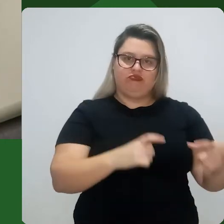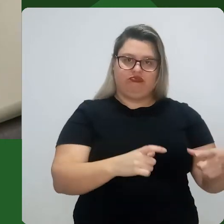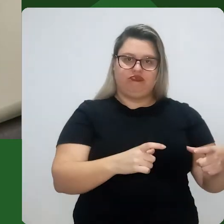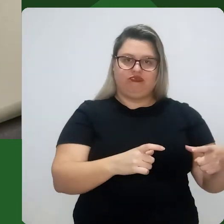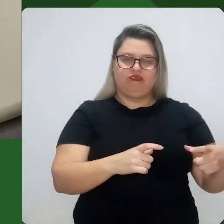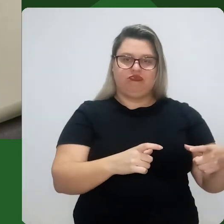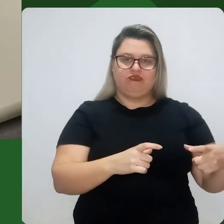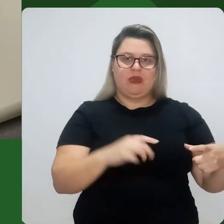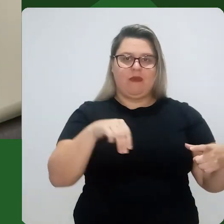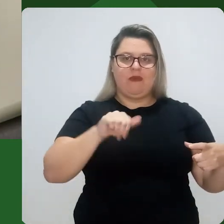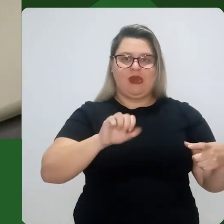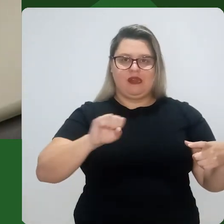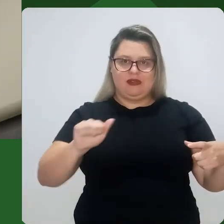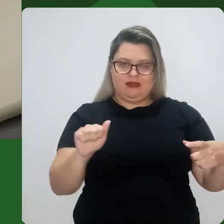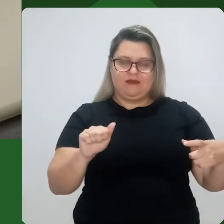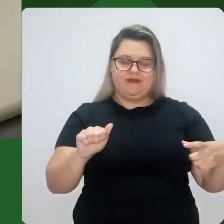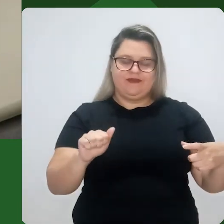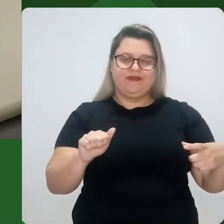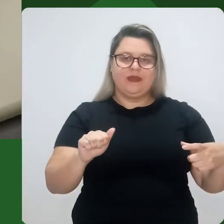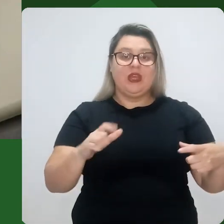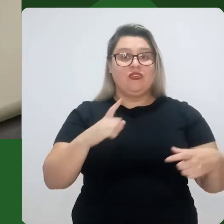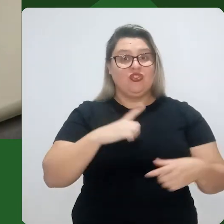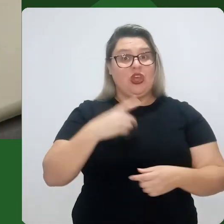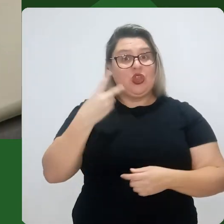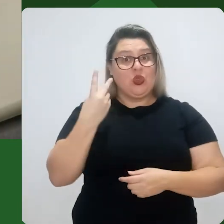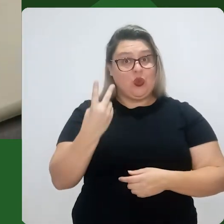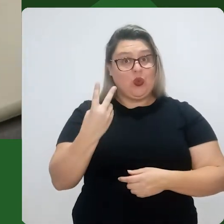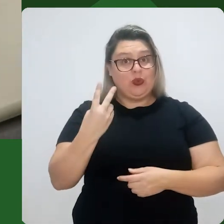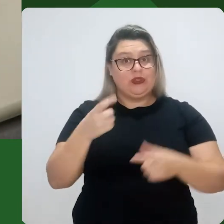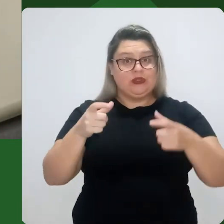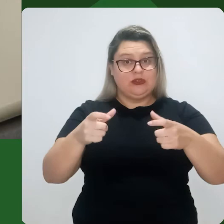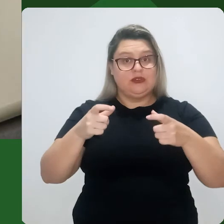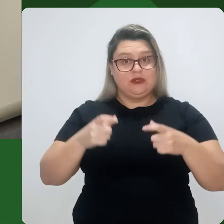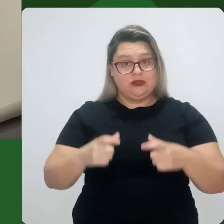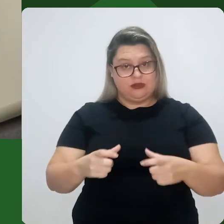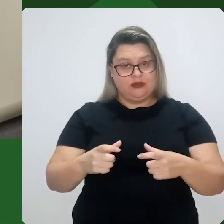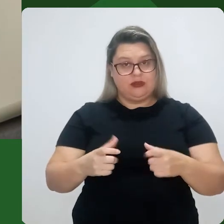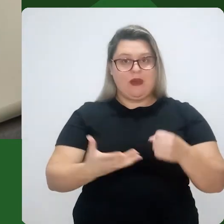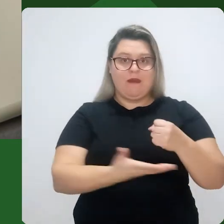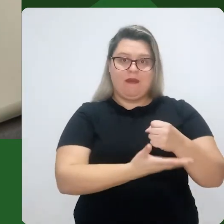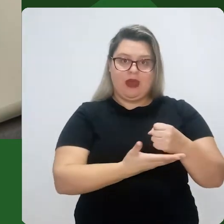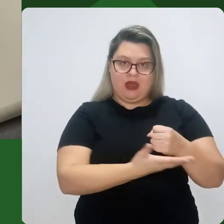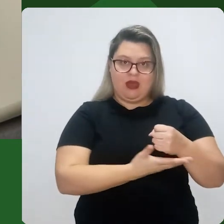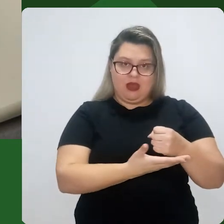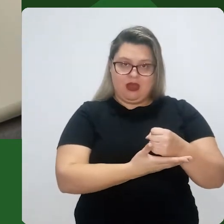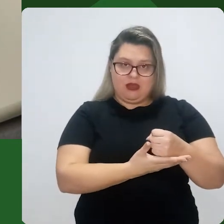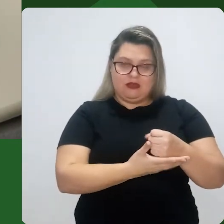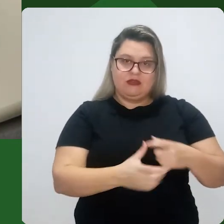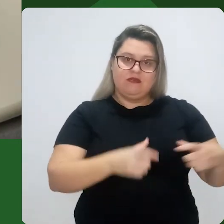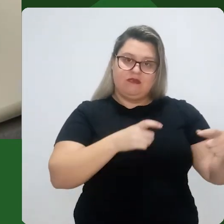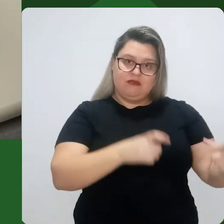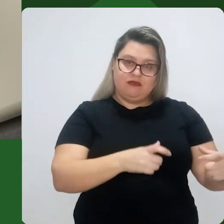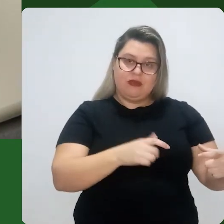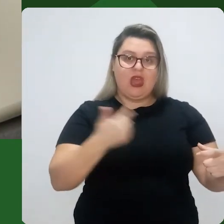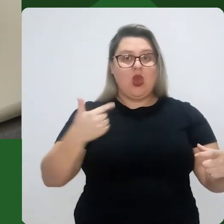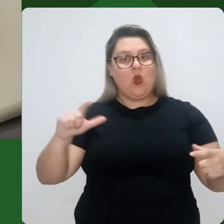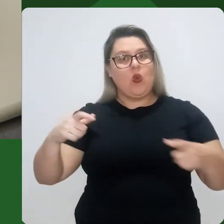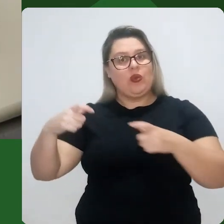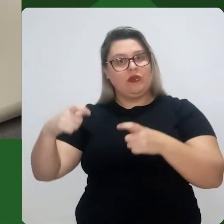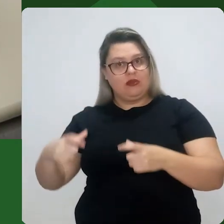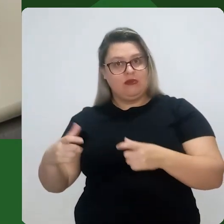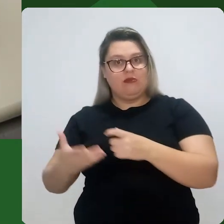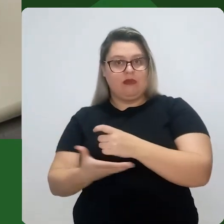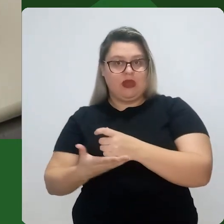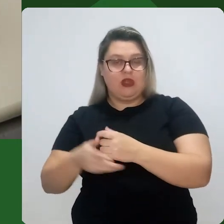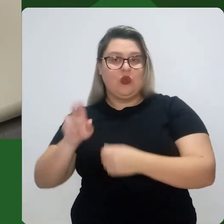disco da massa. A massa resultou em 2 discos. Uma base eu utilizei para esse bolo e a